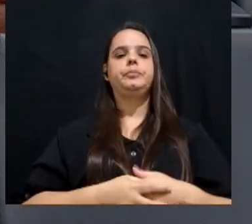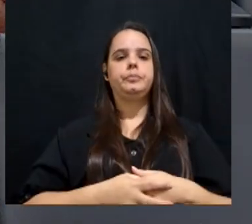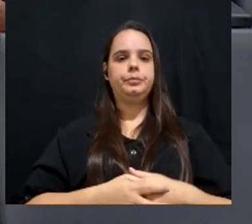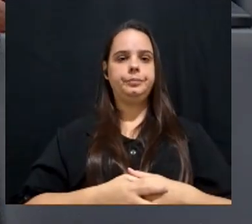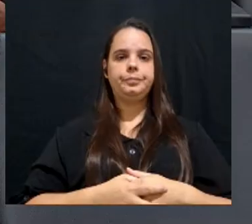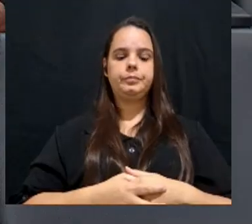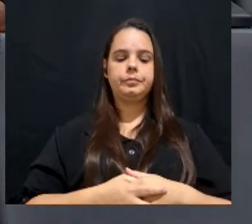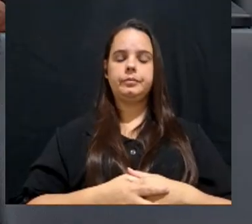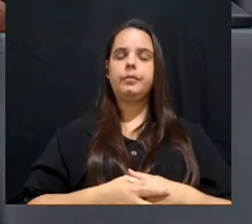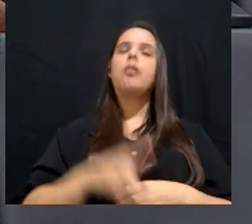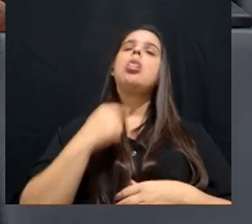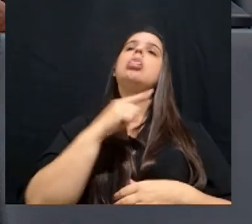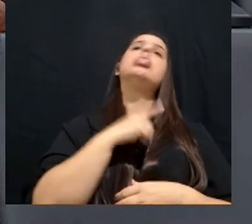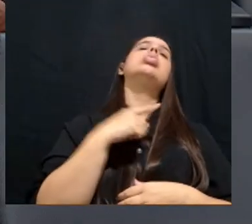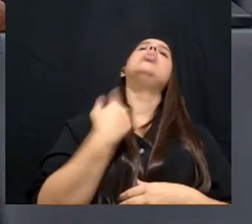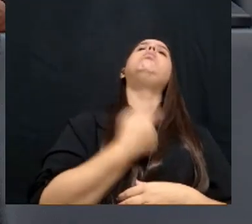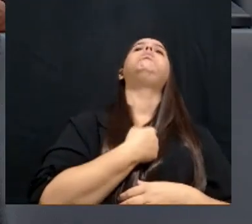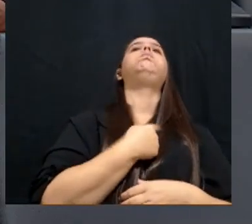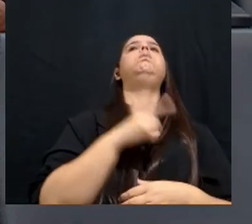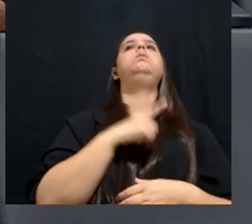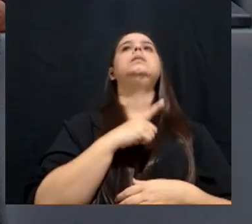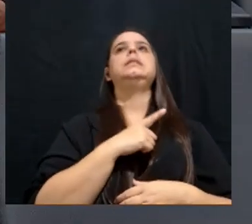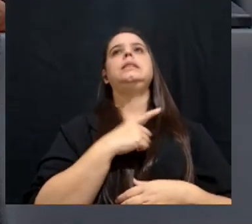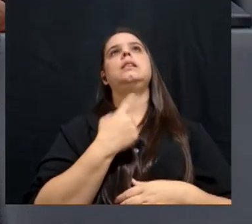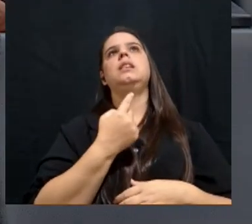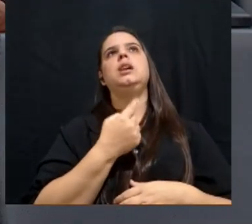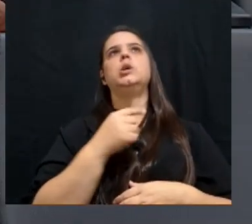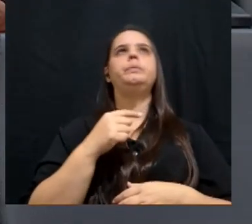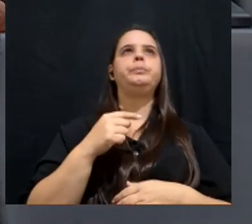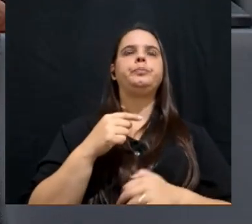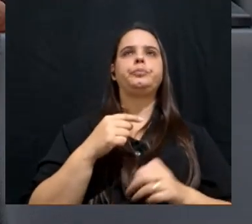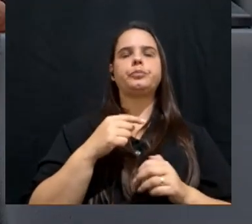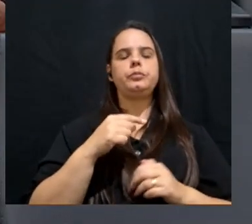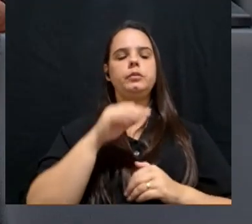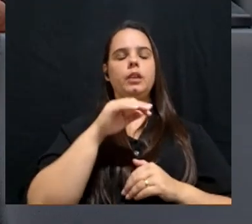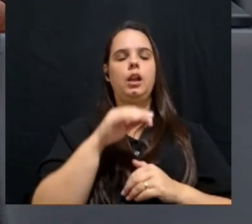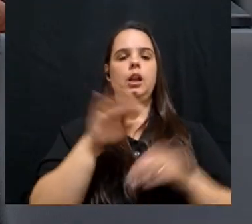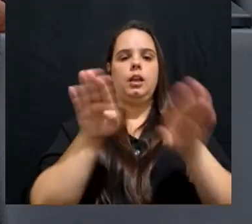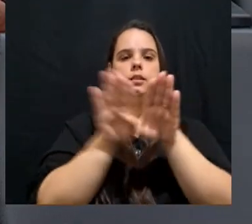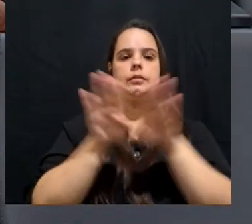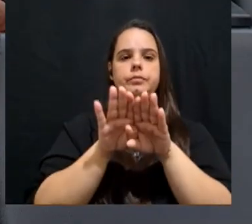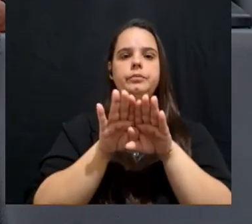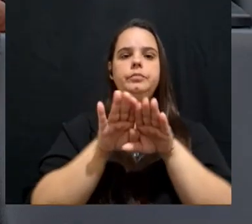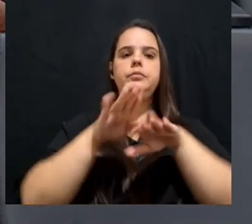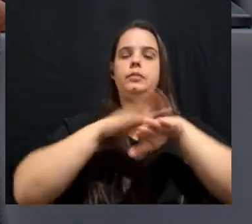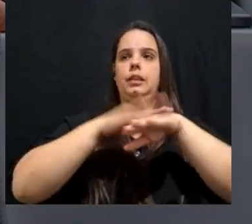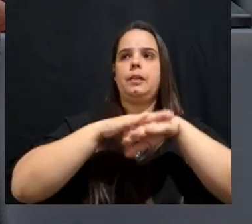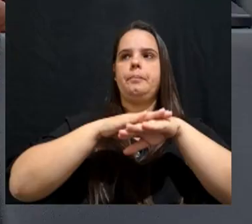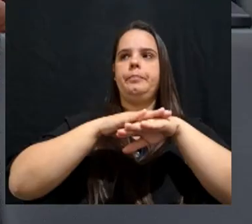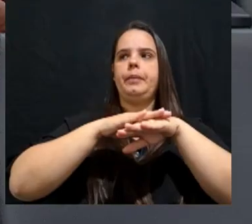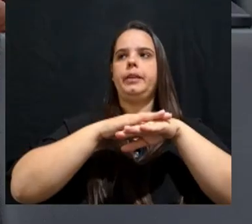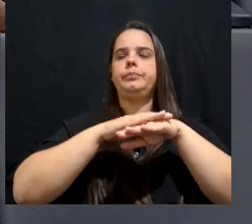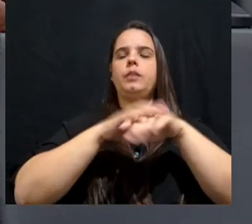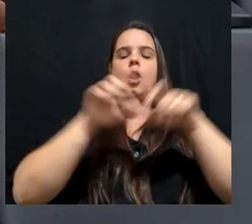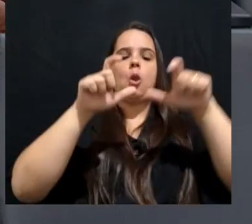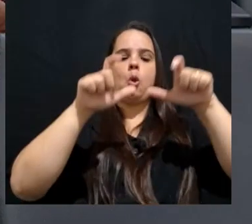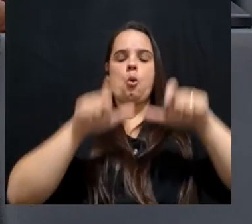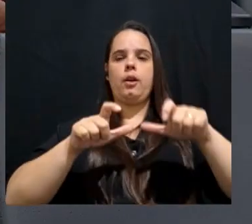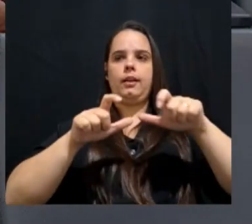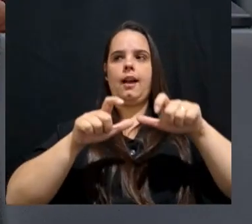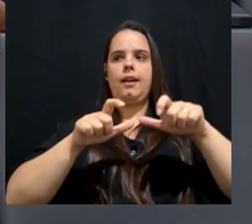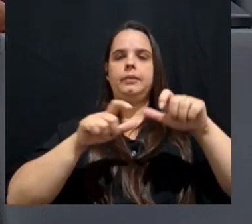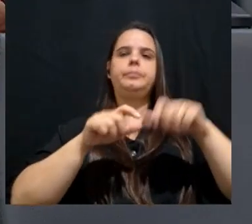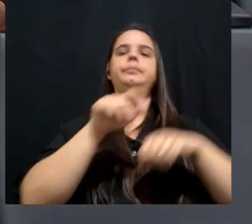algumas delas, né, tem instalação de iluminação pública na praça situada em frente à rua